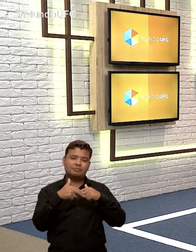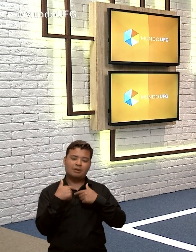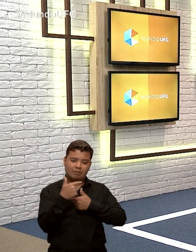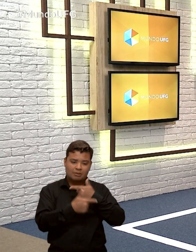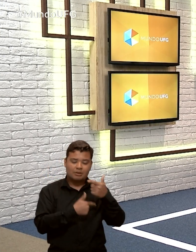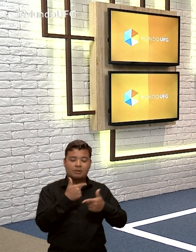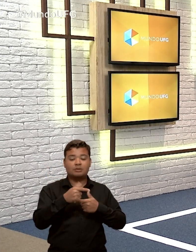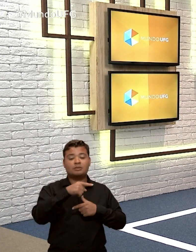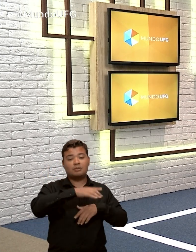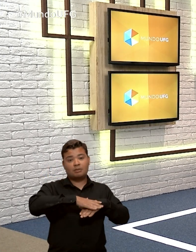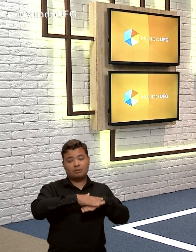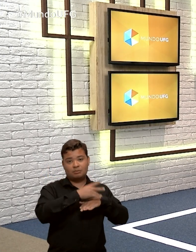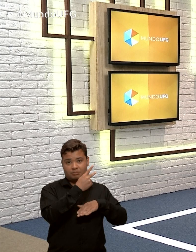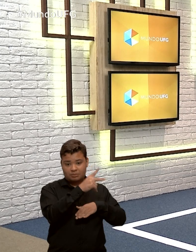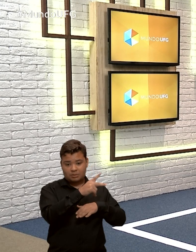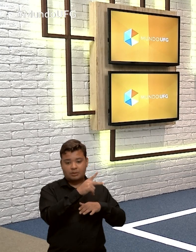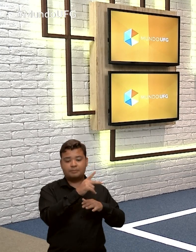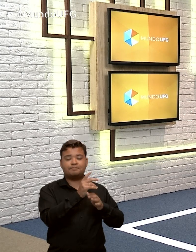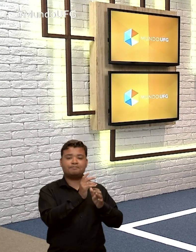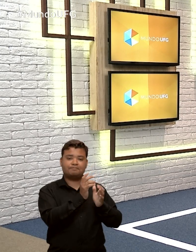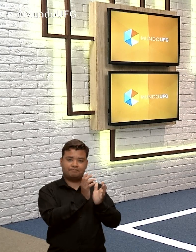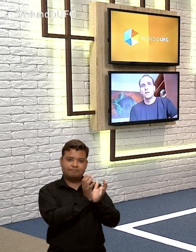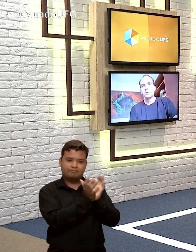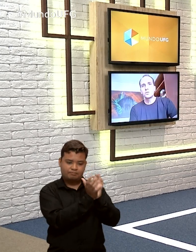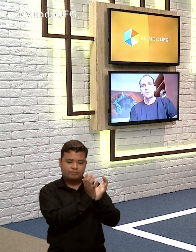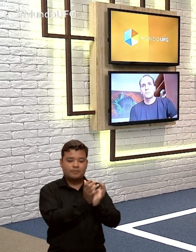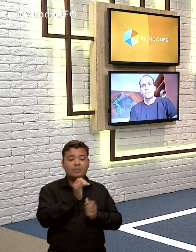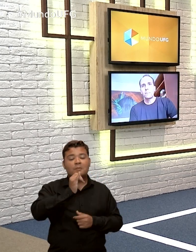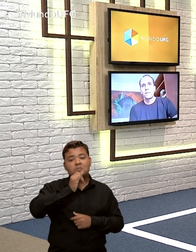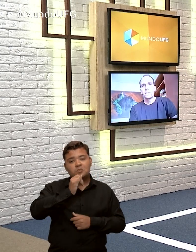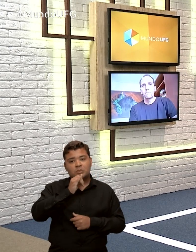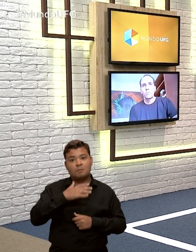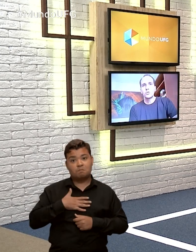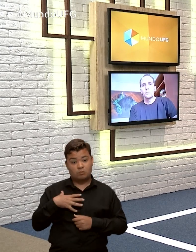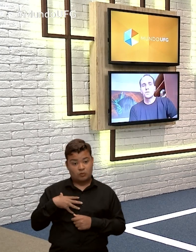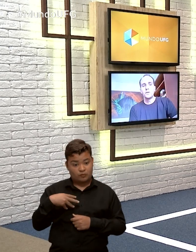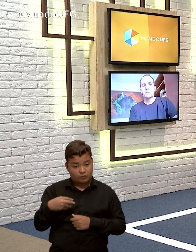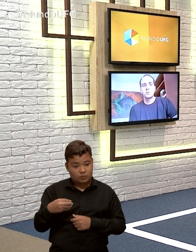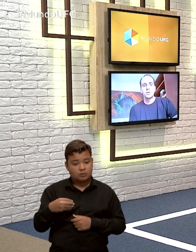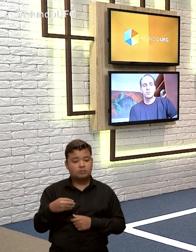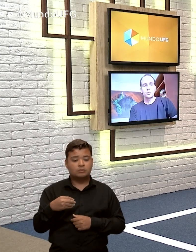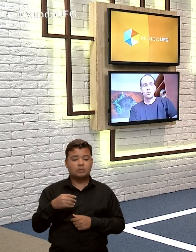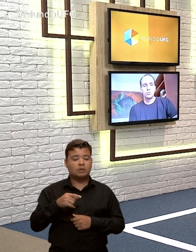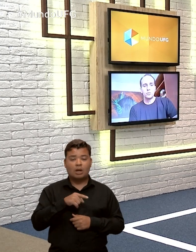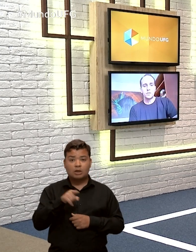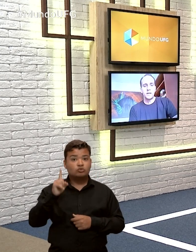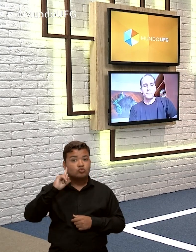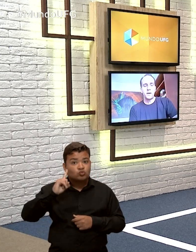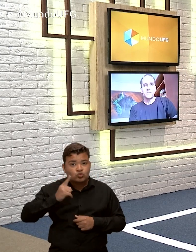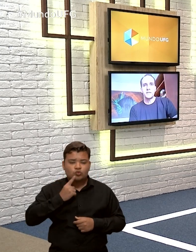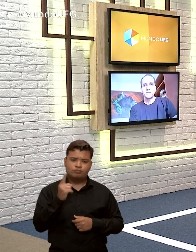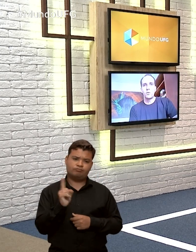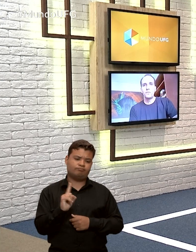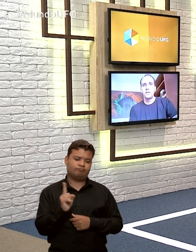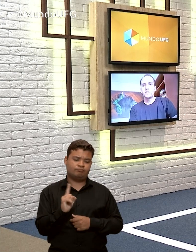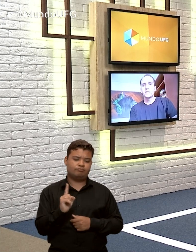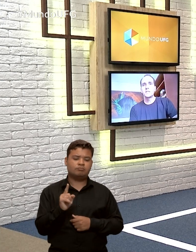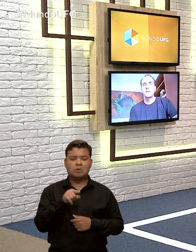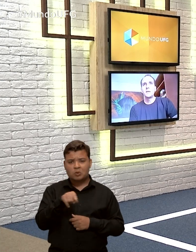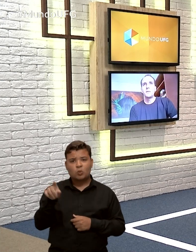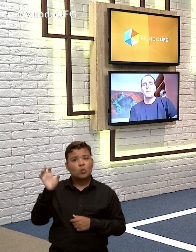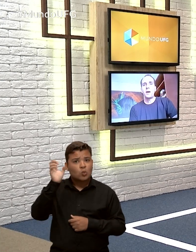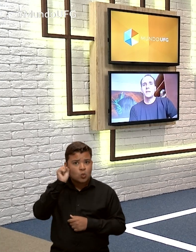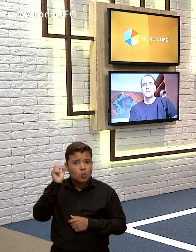da Bibliolibras, né? Por exemplo, os meus filhos não são surdos, né? Mas eles são